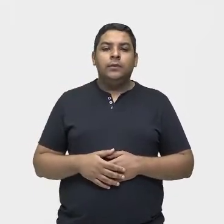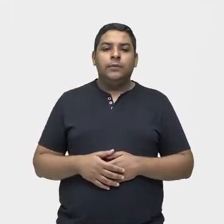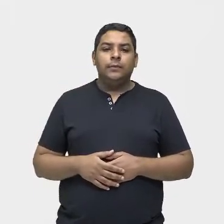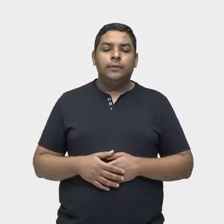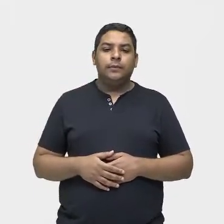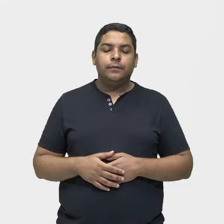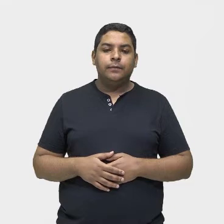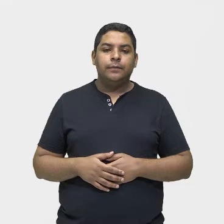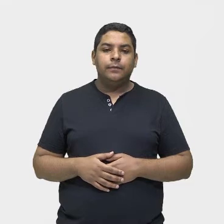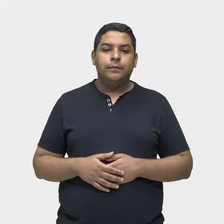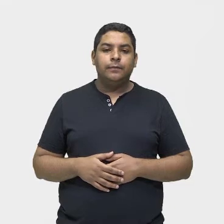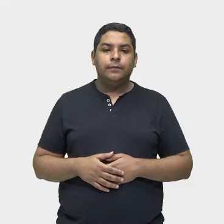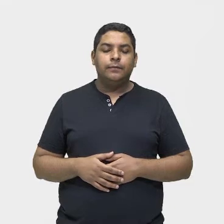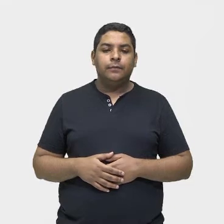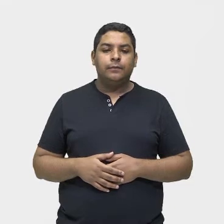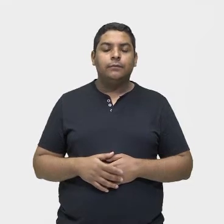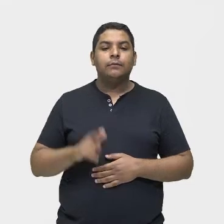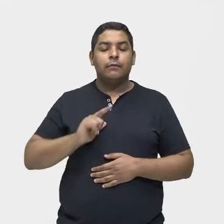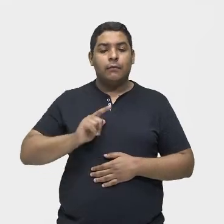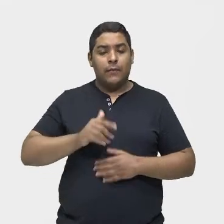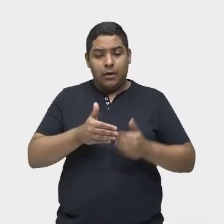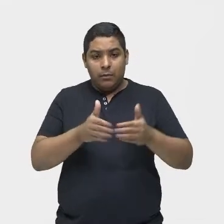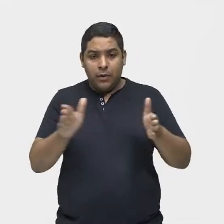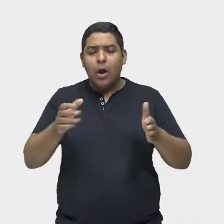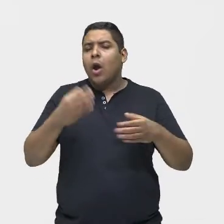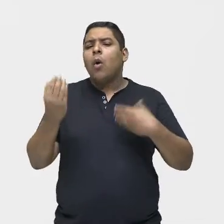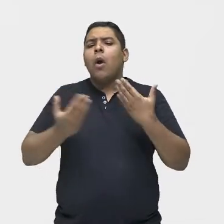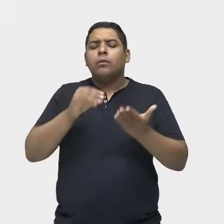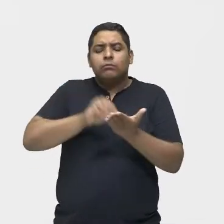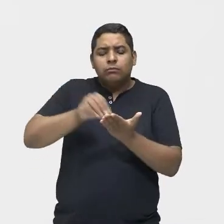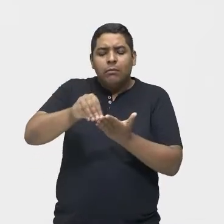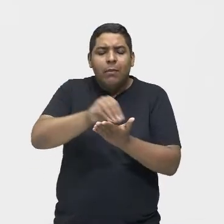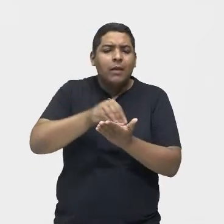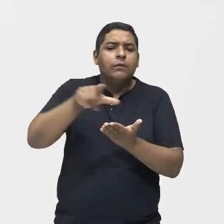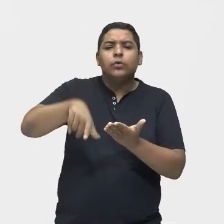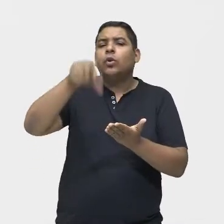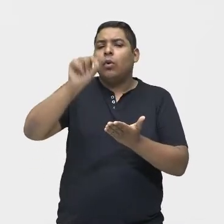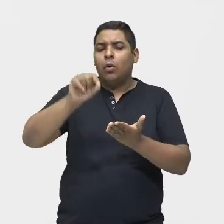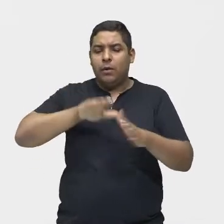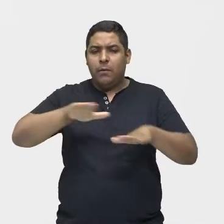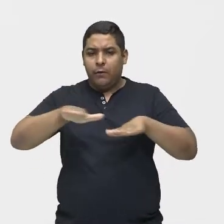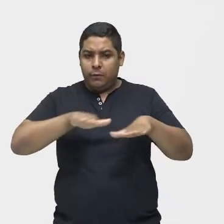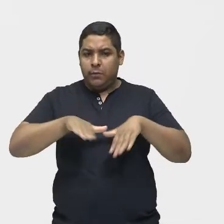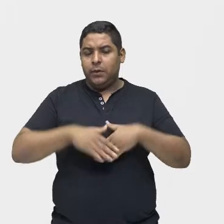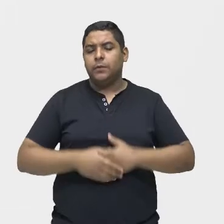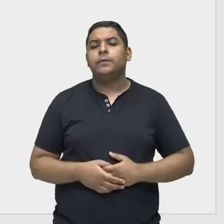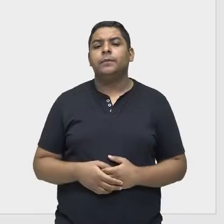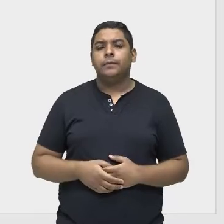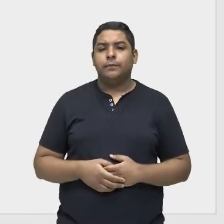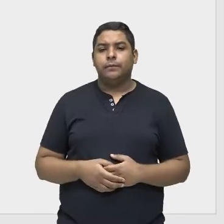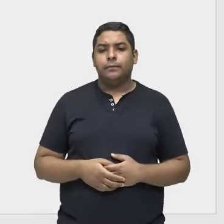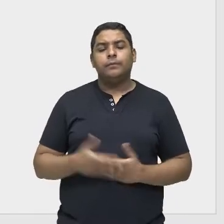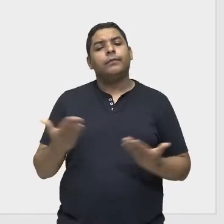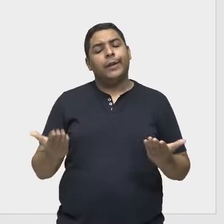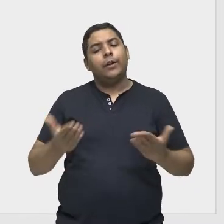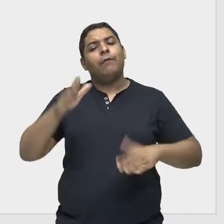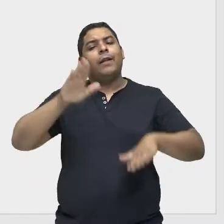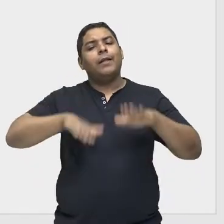muito iniciante, às vezes, pode fazer um determinado movimento que já é previsto pelo jogador